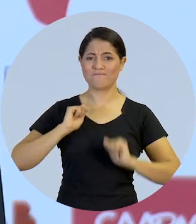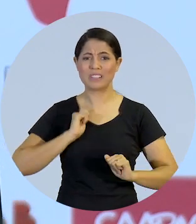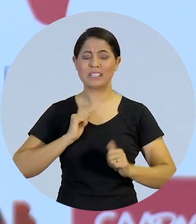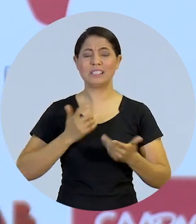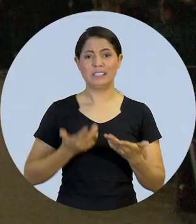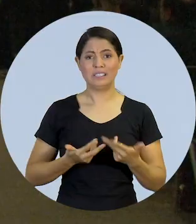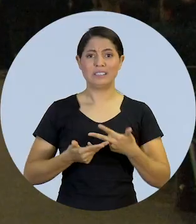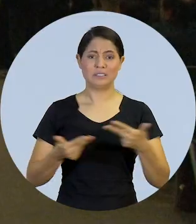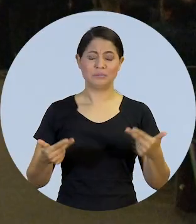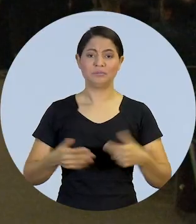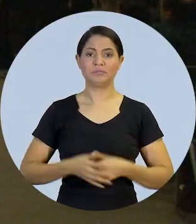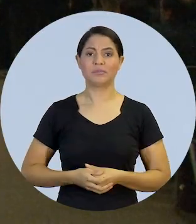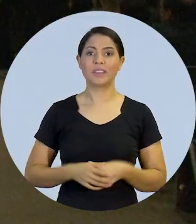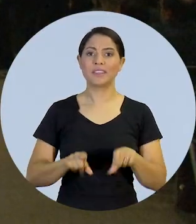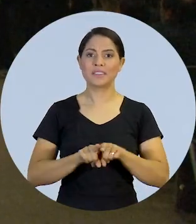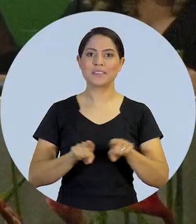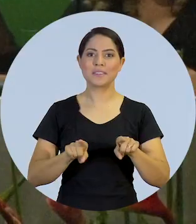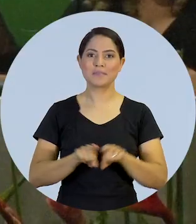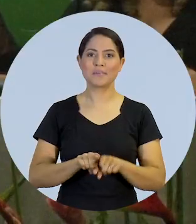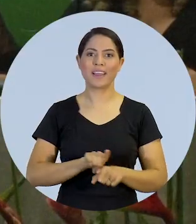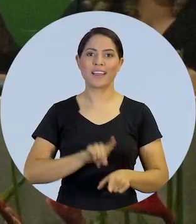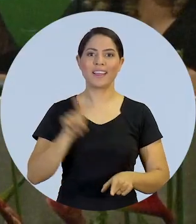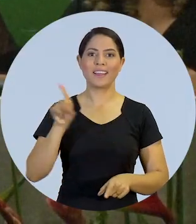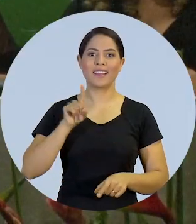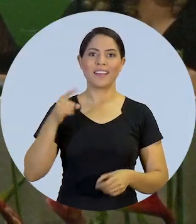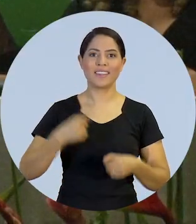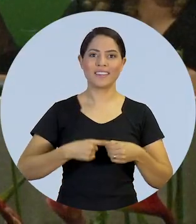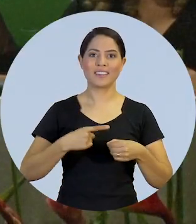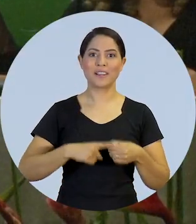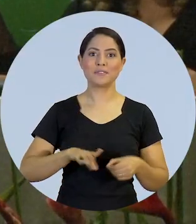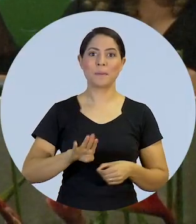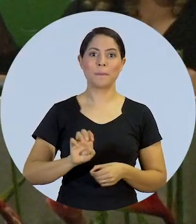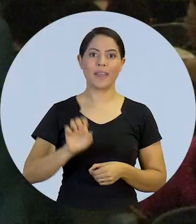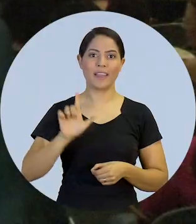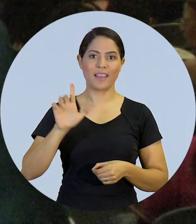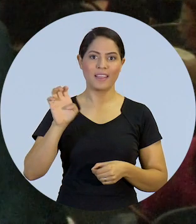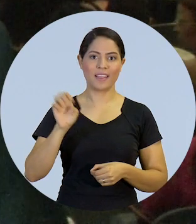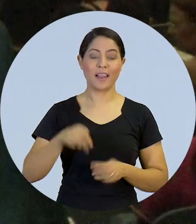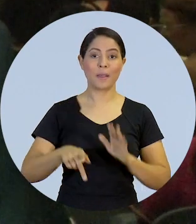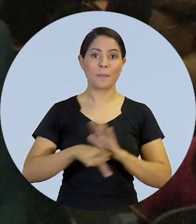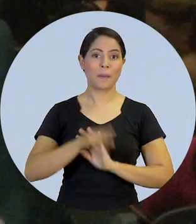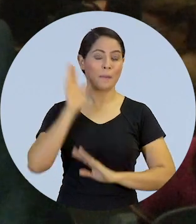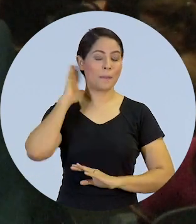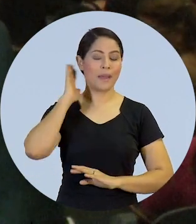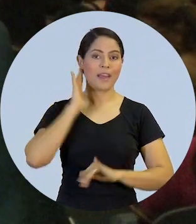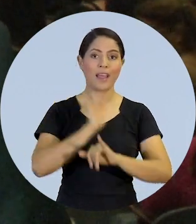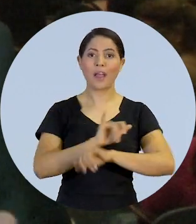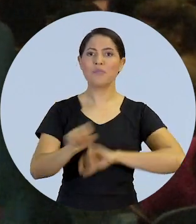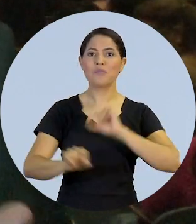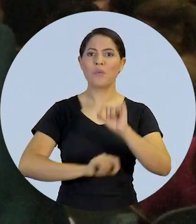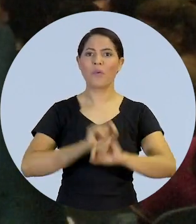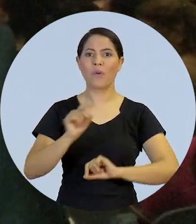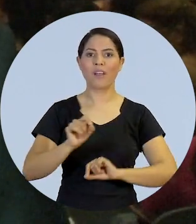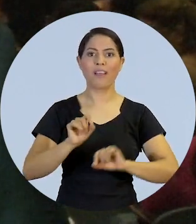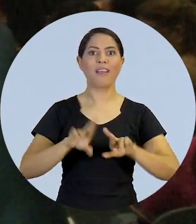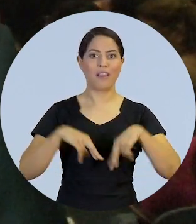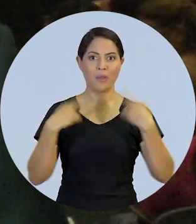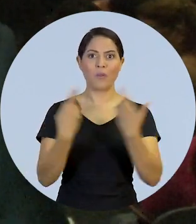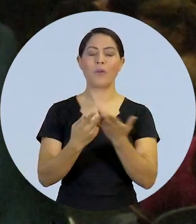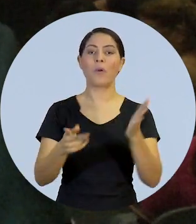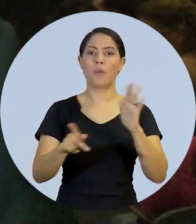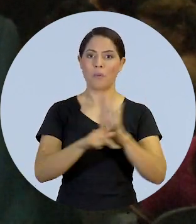os receios. Belém recebe o Congresso Nacional da Advocacia Trabalhista. Nesse momento em que se discute redução dos